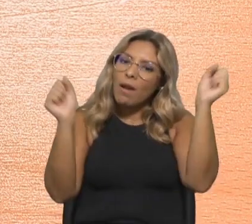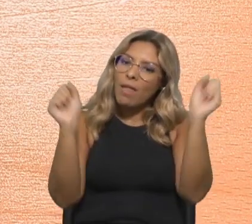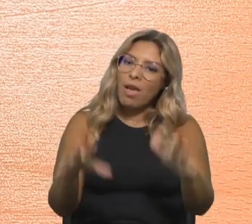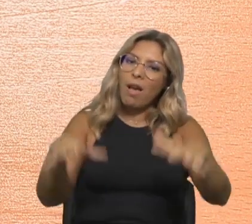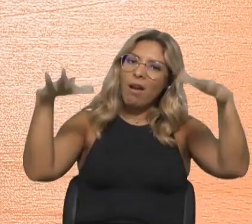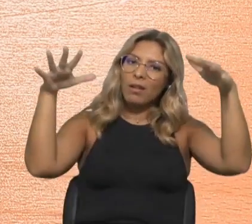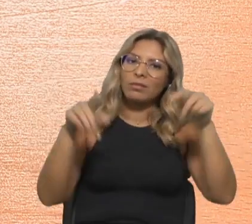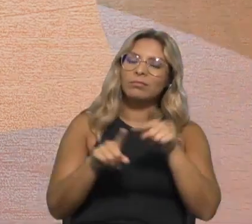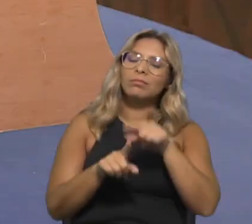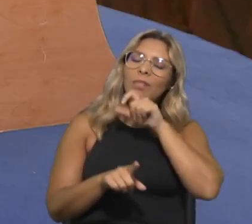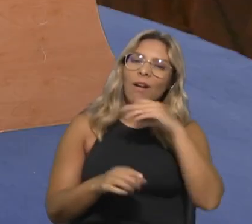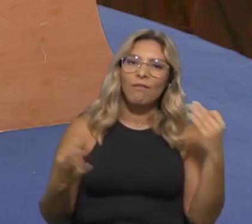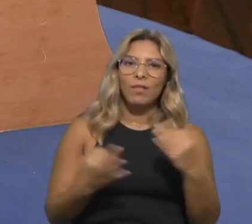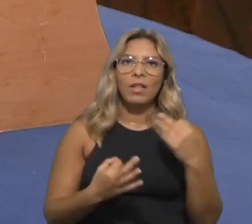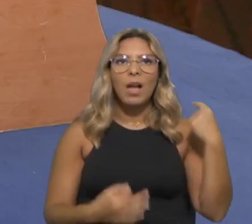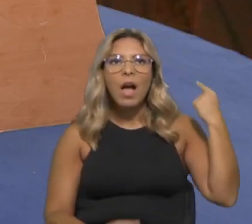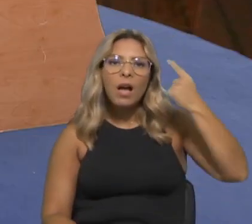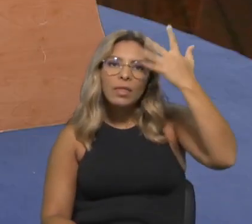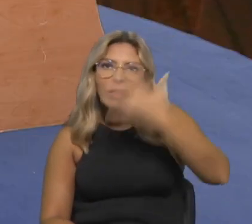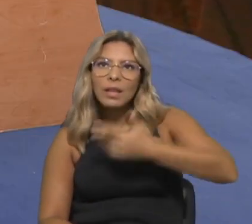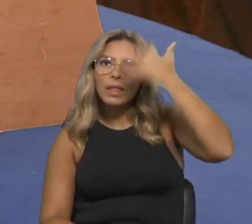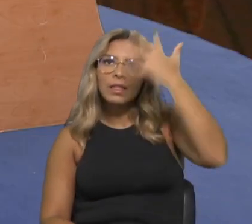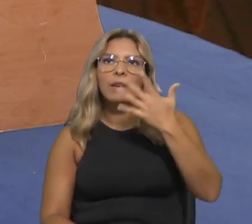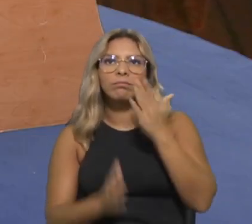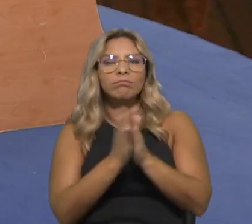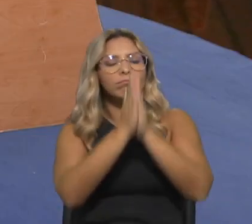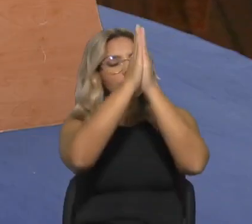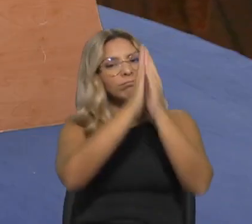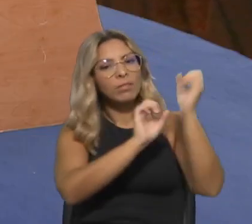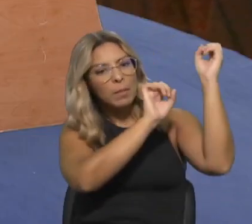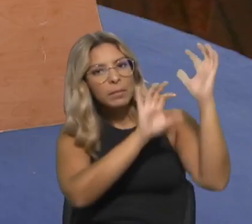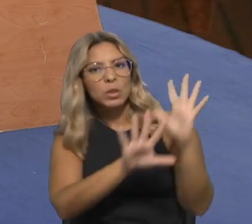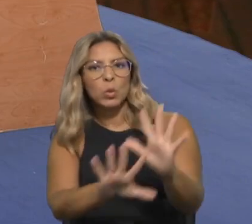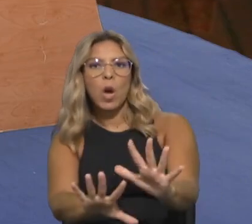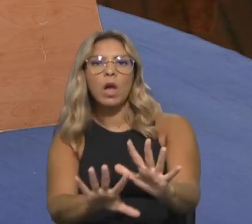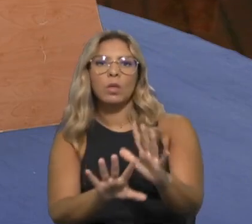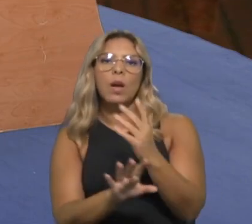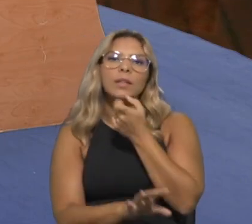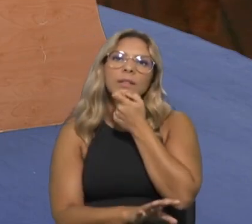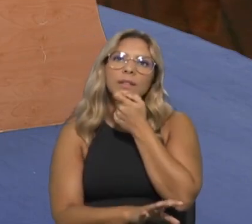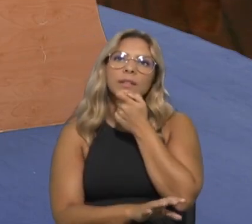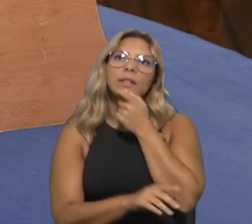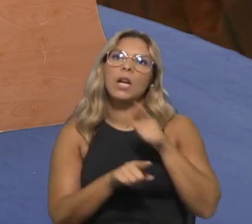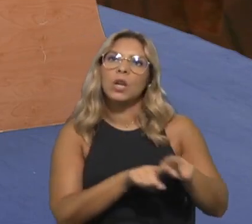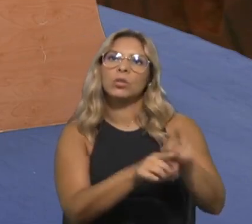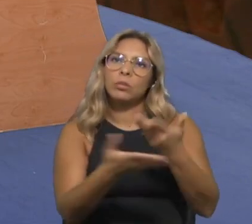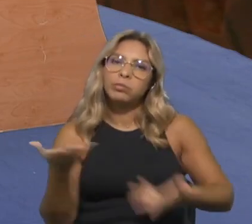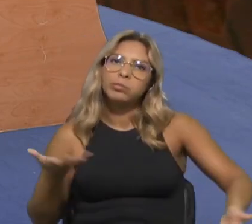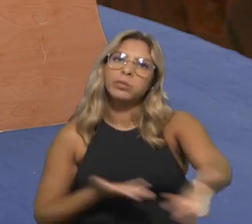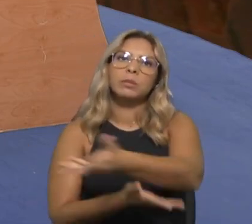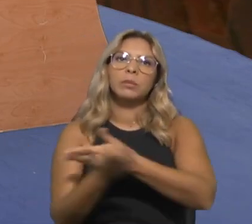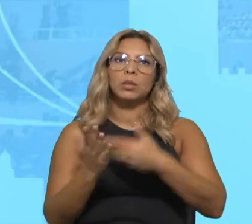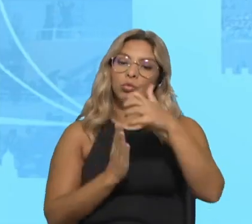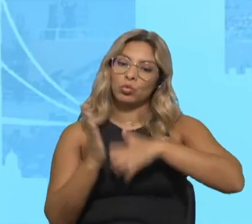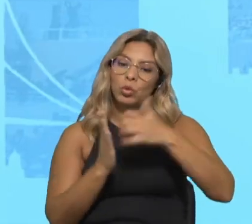vires então cada dia pode ser abençoado na medida em que o repartir com os teus irmãos e creio que nas 200 páginas do